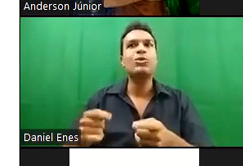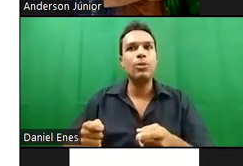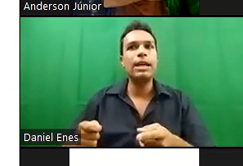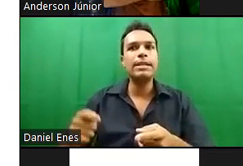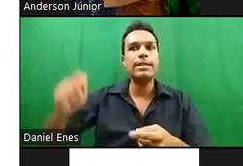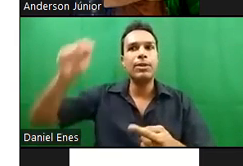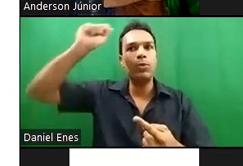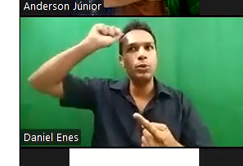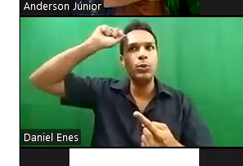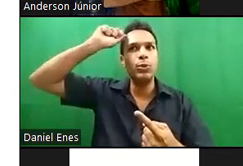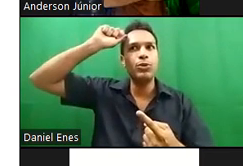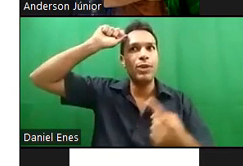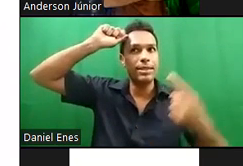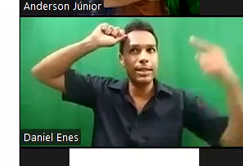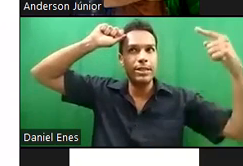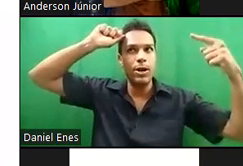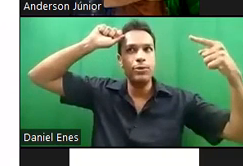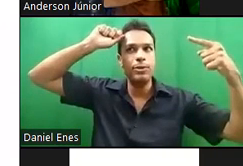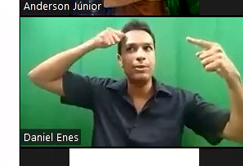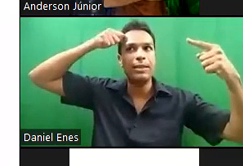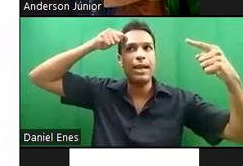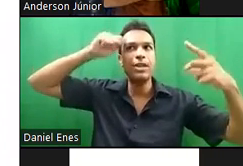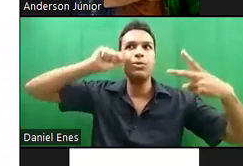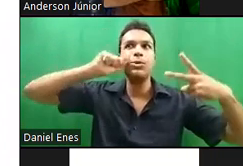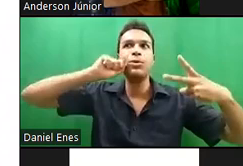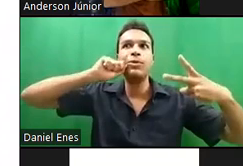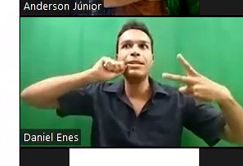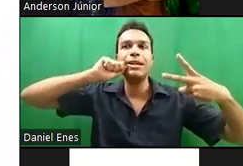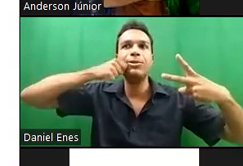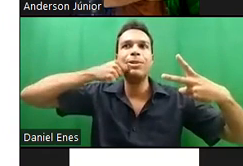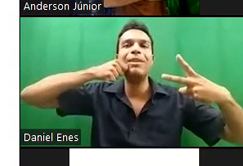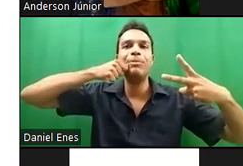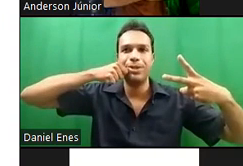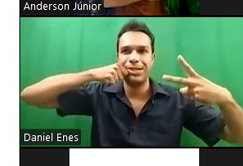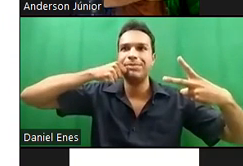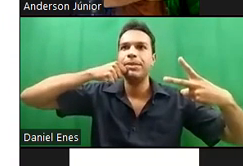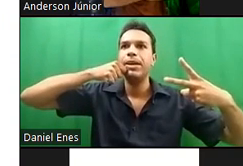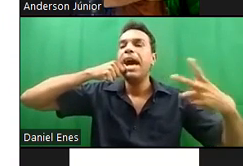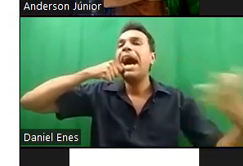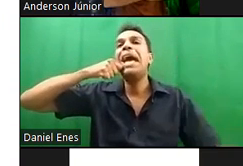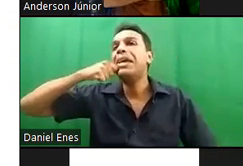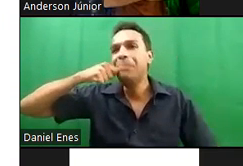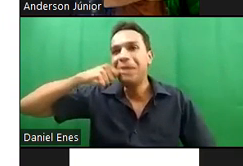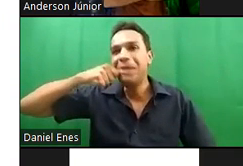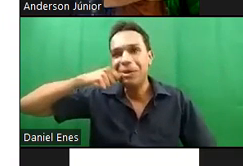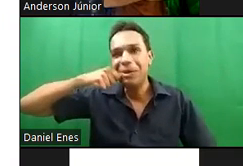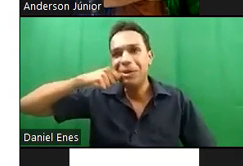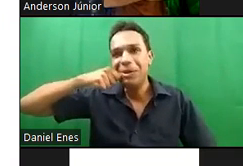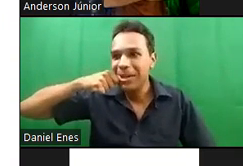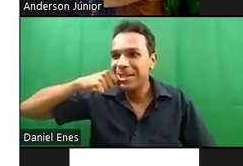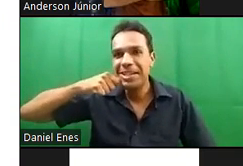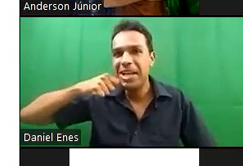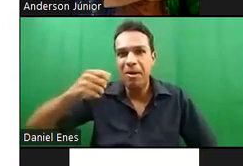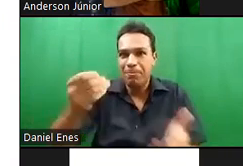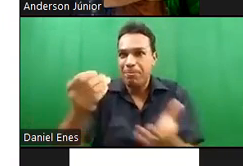Isso, a localização. Enquanto um eu estou fazendo aqui, ó, do lado da testa, o outro eu estou fazendo aqui do lado da boca. Ah, é a mesma